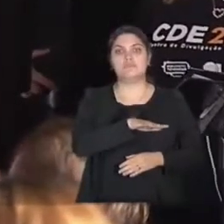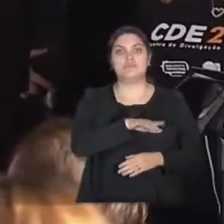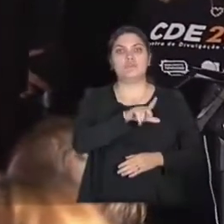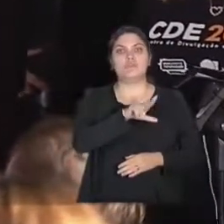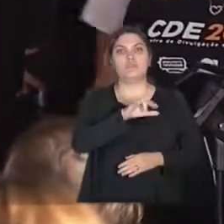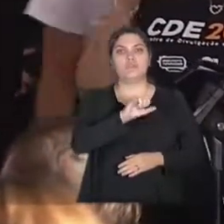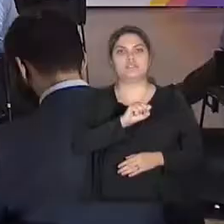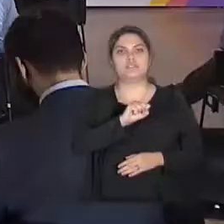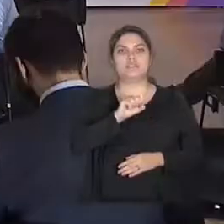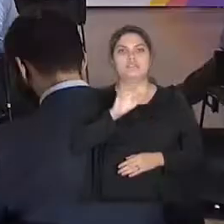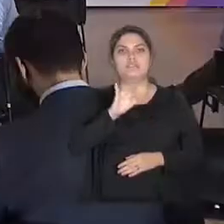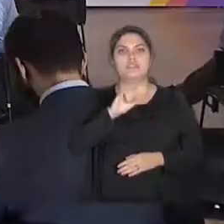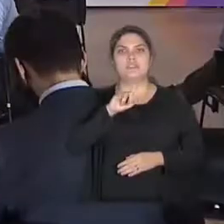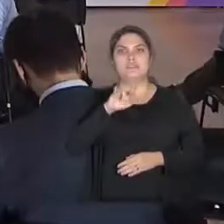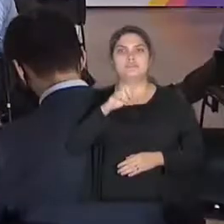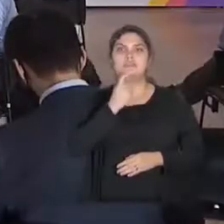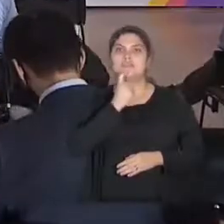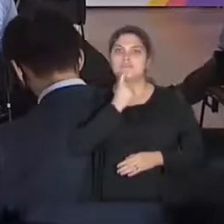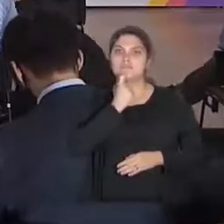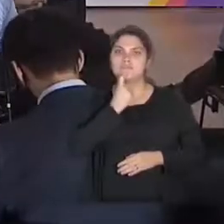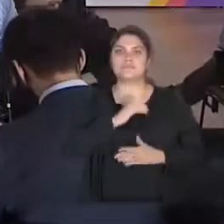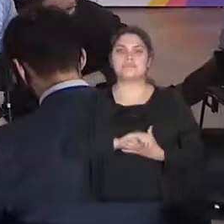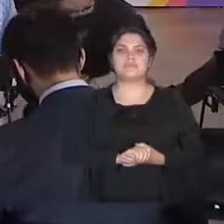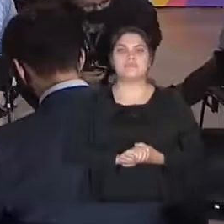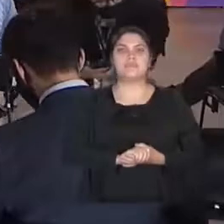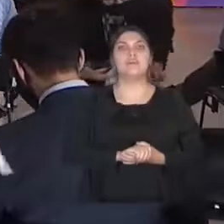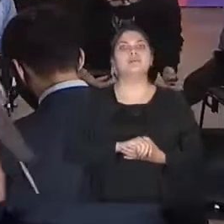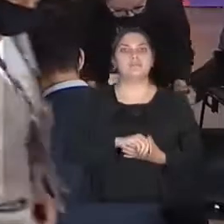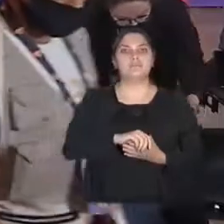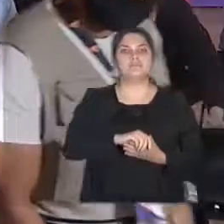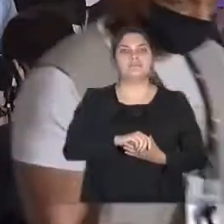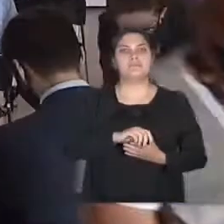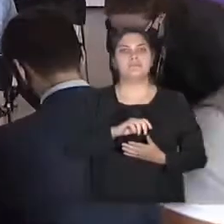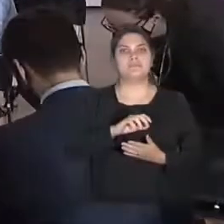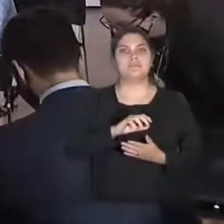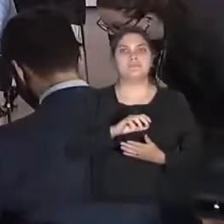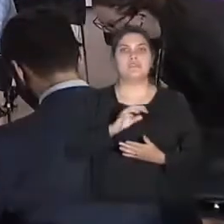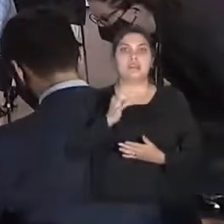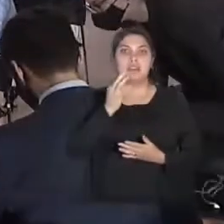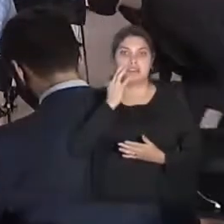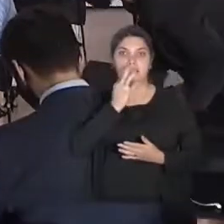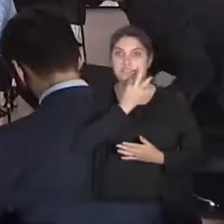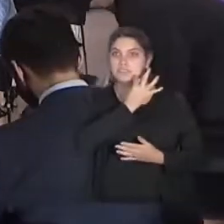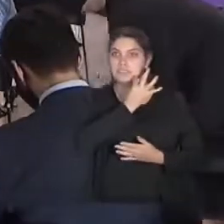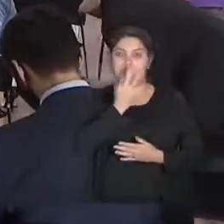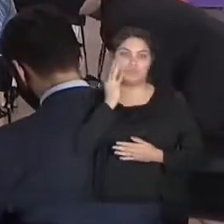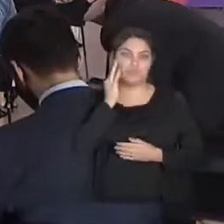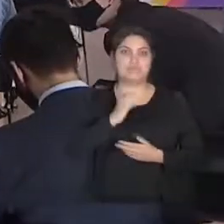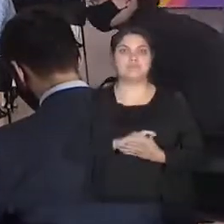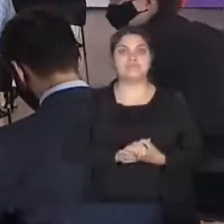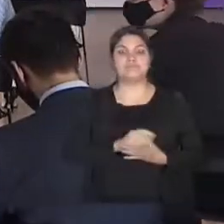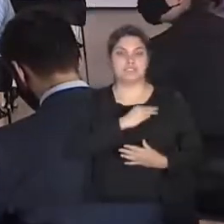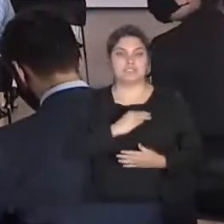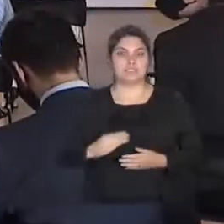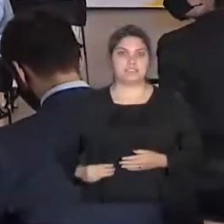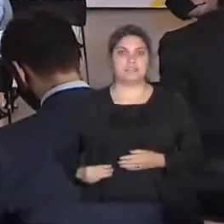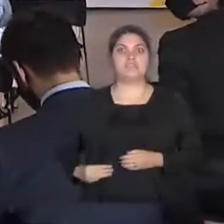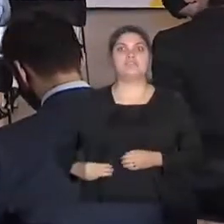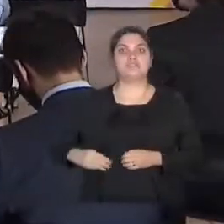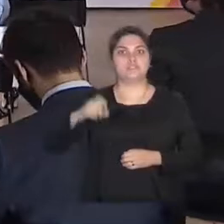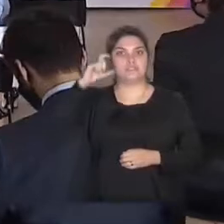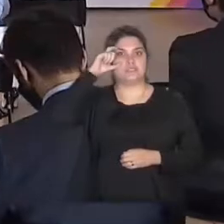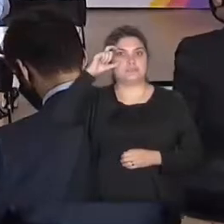Salomão. Ministro Mauro Campbell Marques. Ministro Tarcísio Vieira de Carvalho Neto. Ministro Sérgio